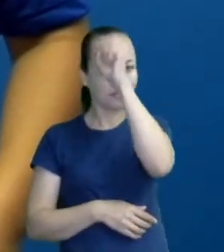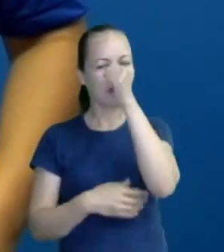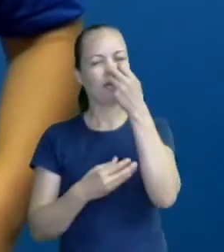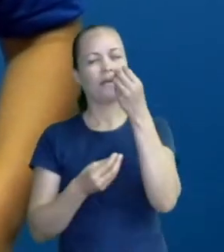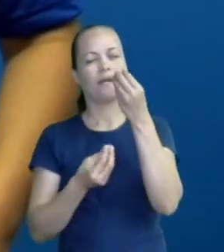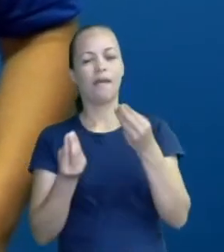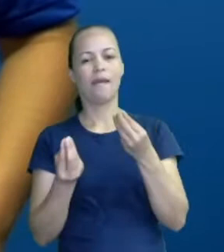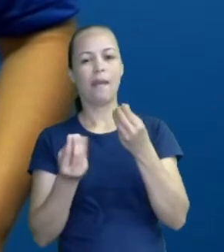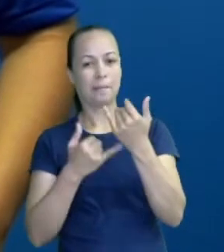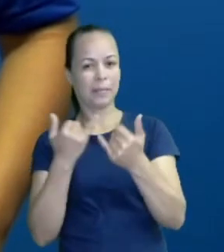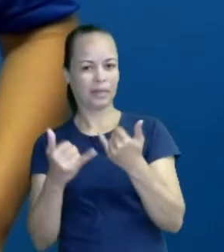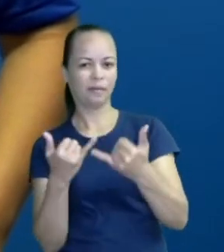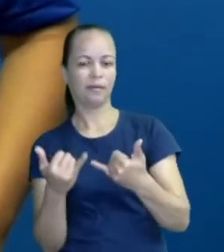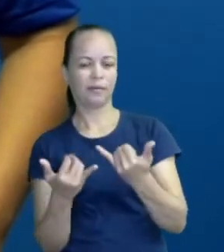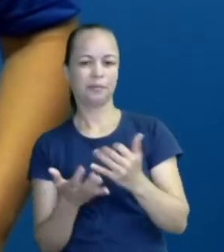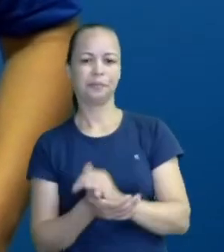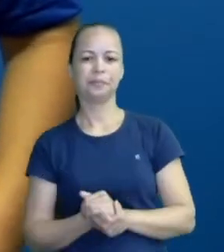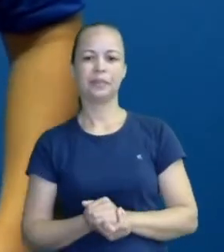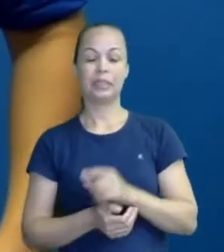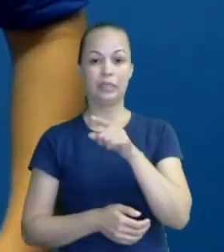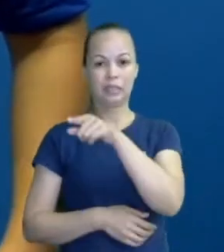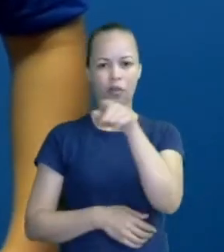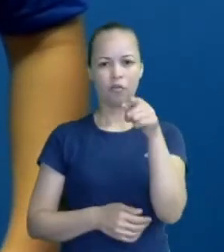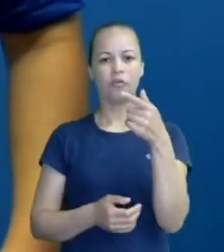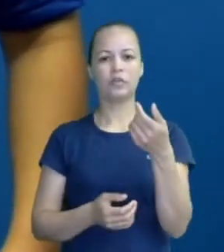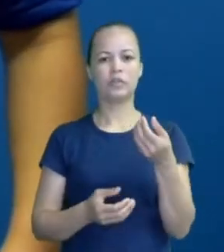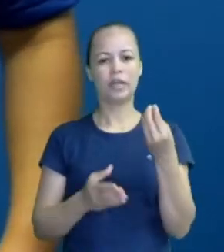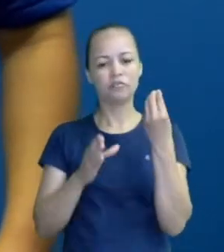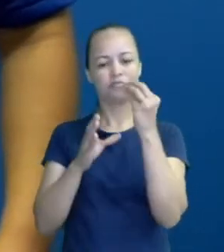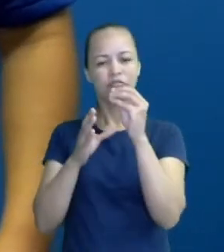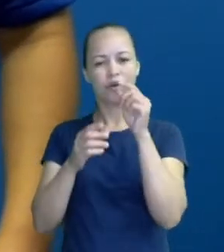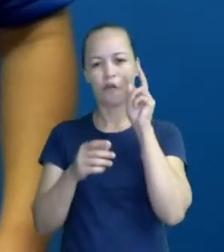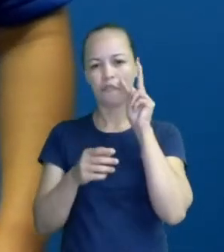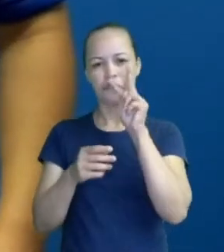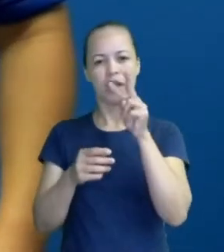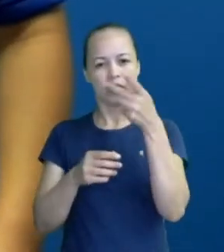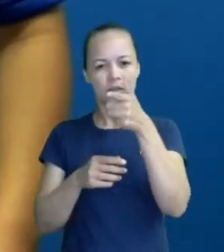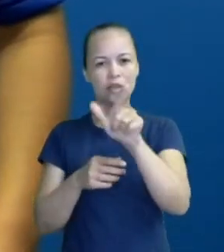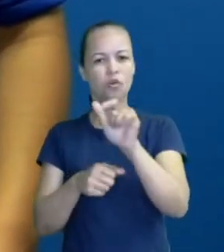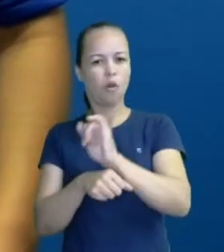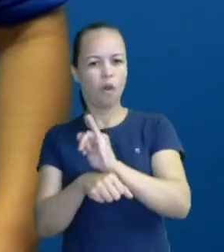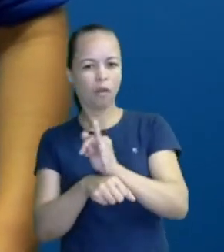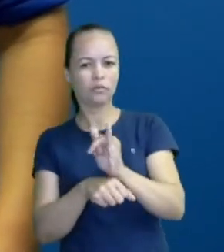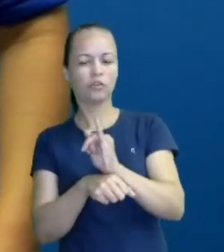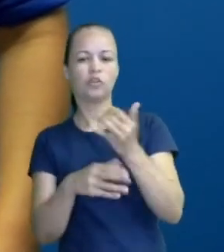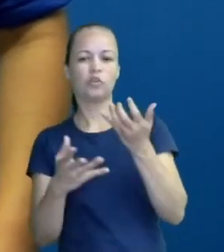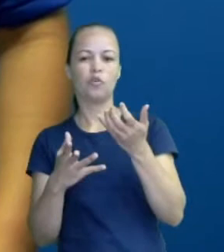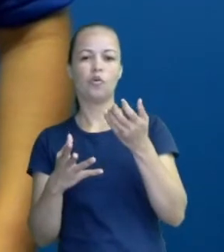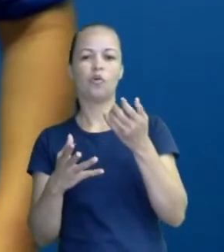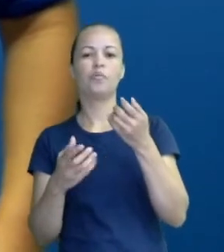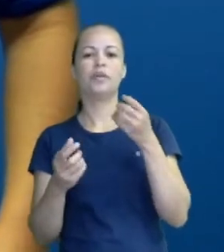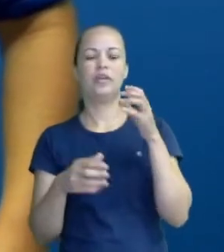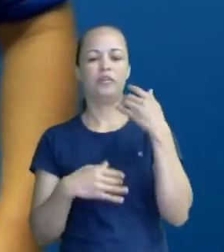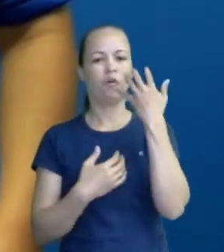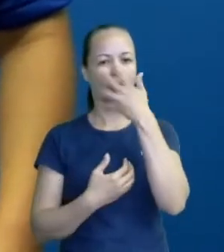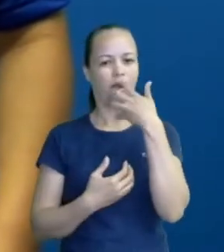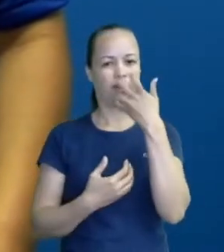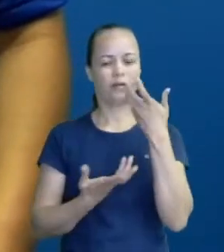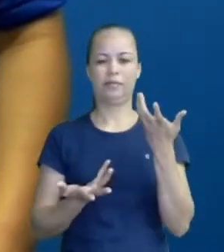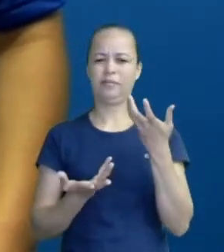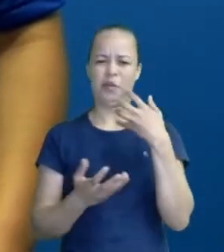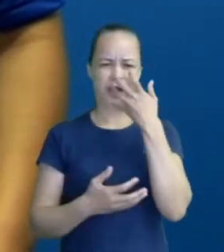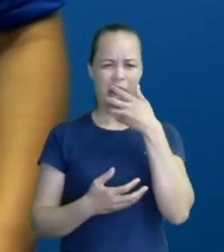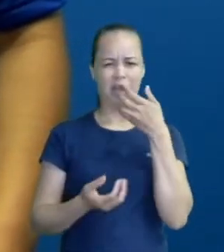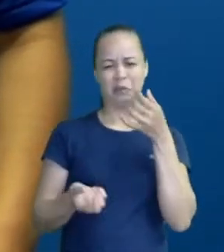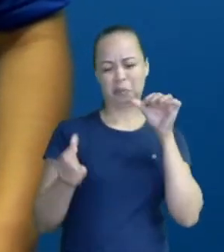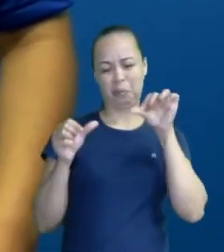em casa, vocês dão um replay e podem cantar também, tá certo? Tia Tati não canta muito bem, mas aposto que você